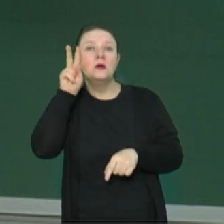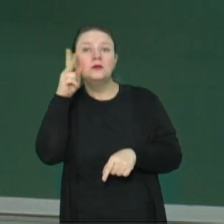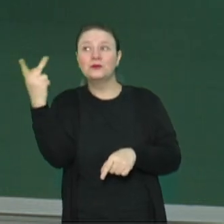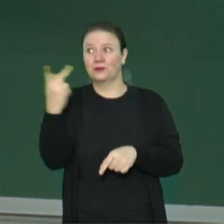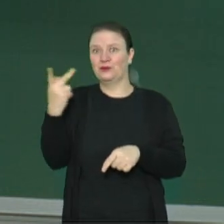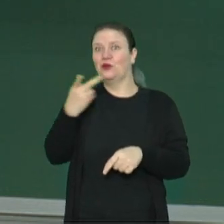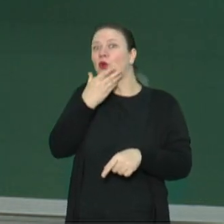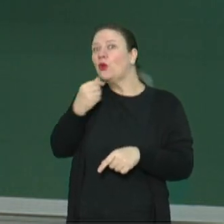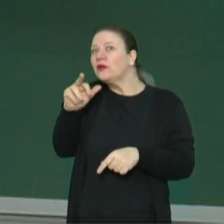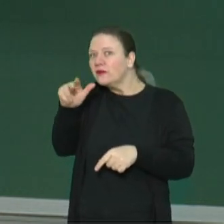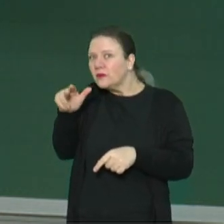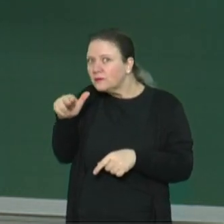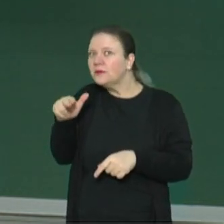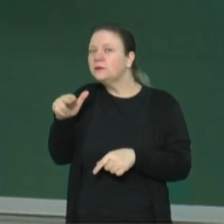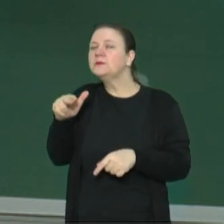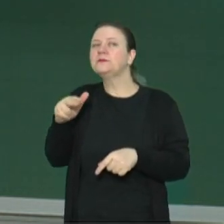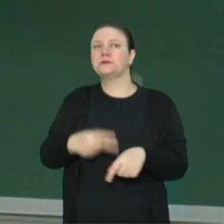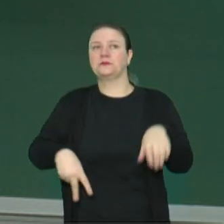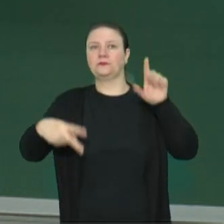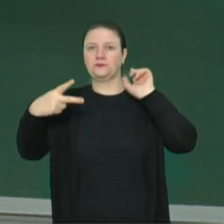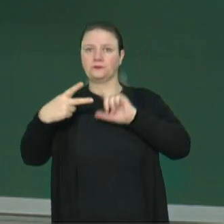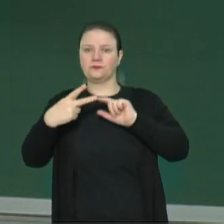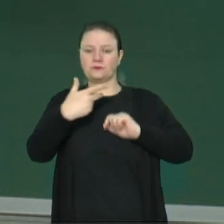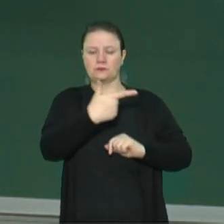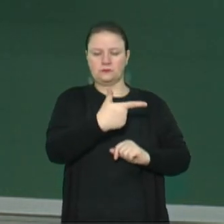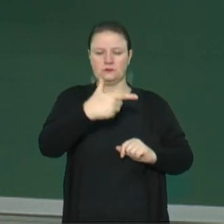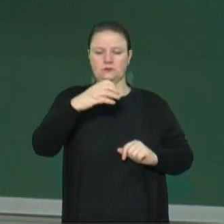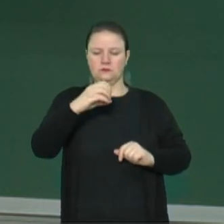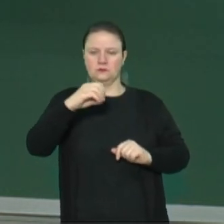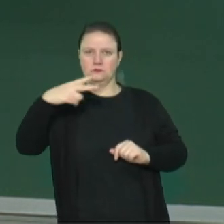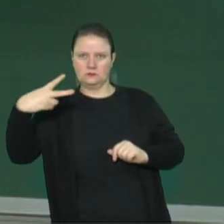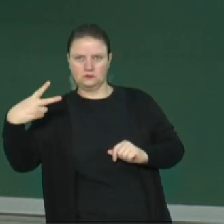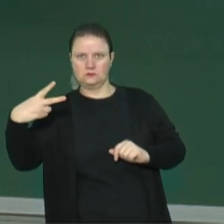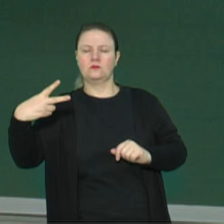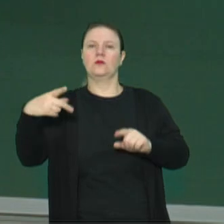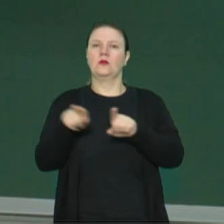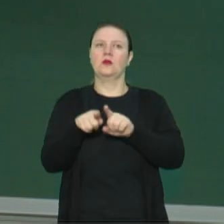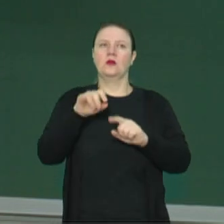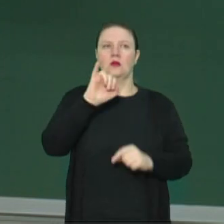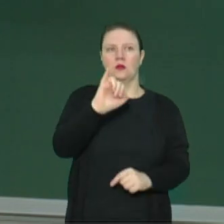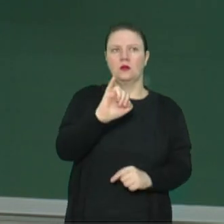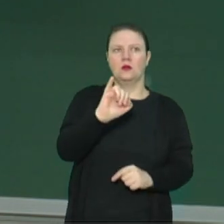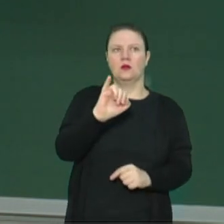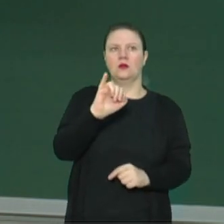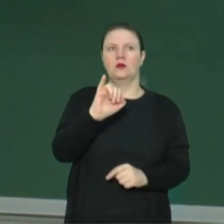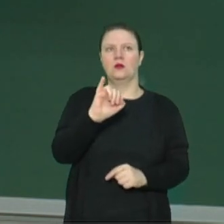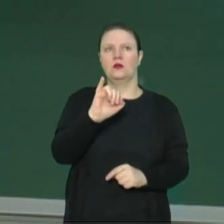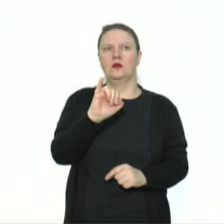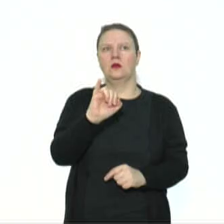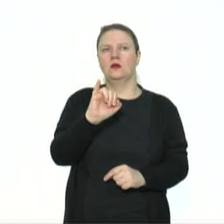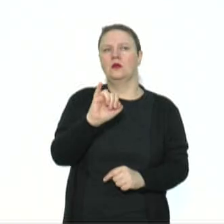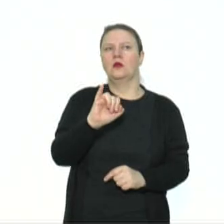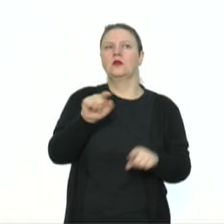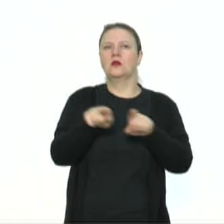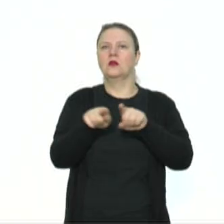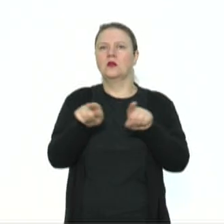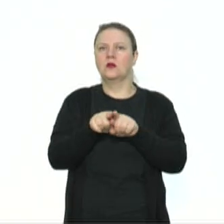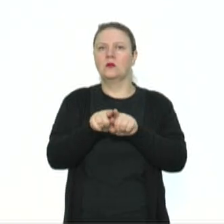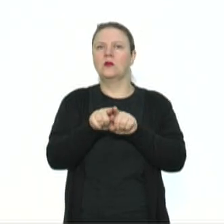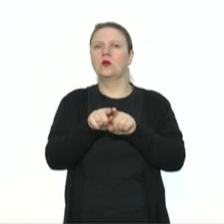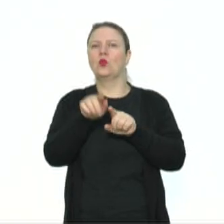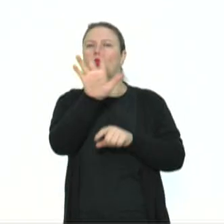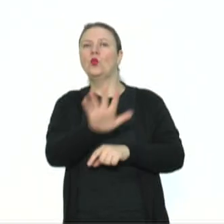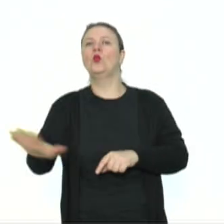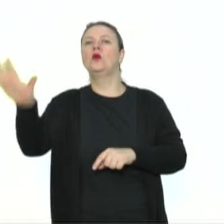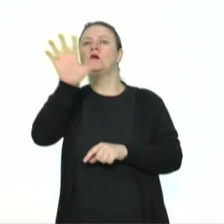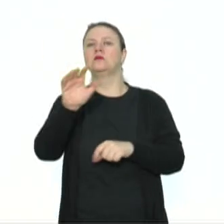lá, né, do Carlos e do Hélio. E depois, em 2002, é criada a IBJJF, que é a Federação Internacional de